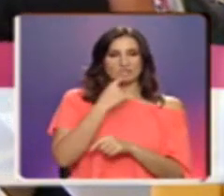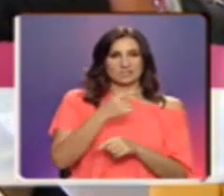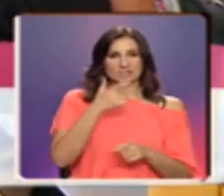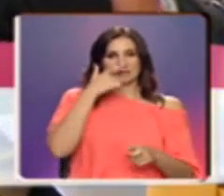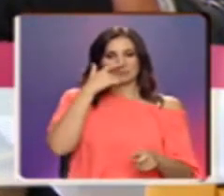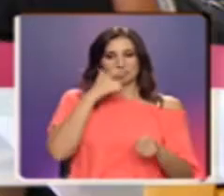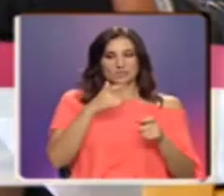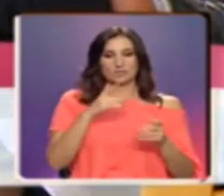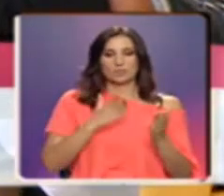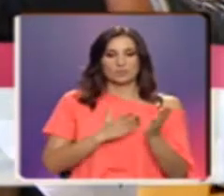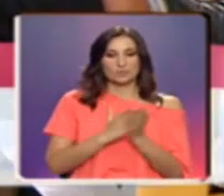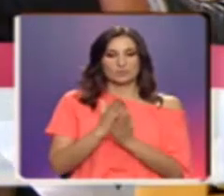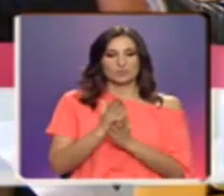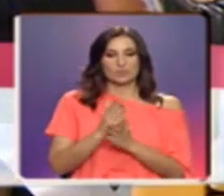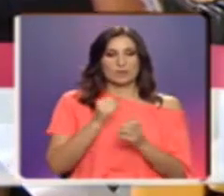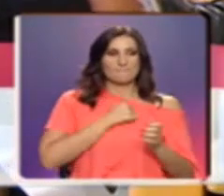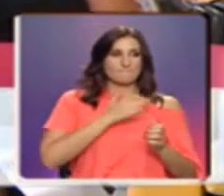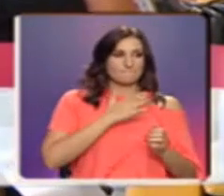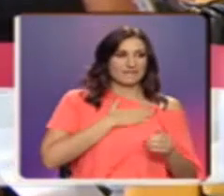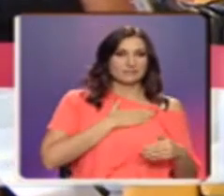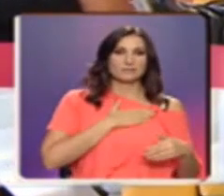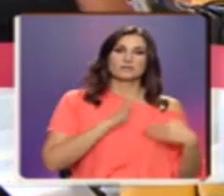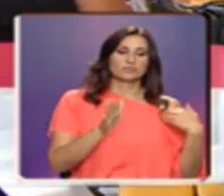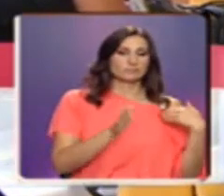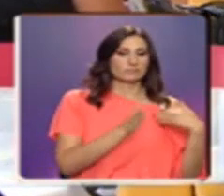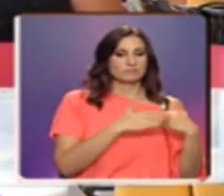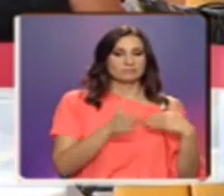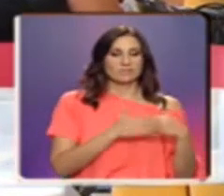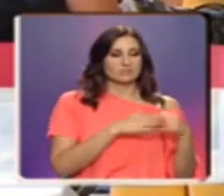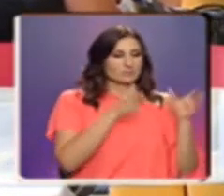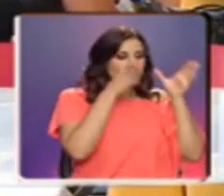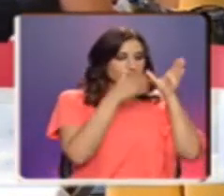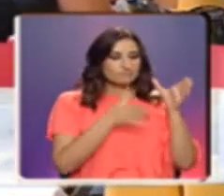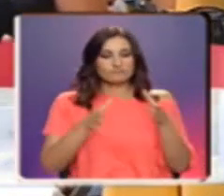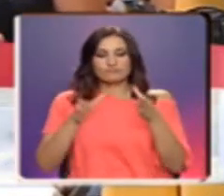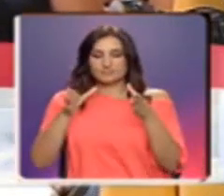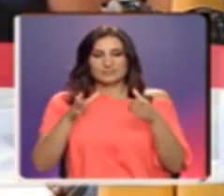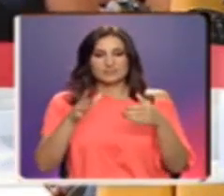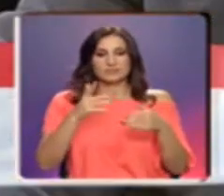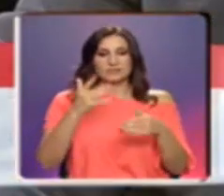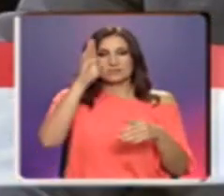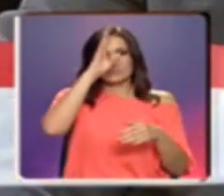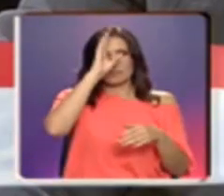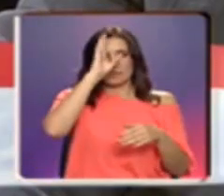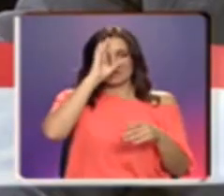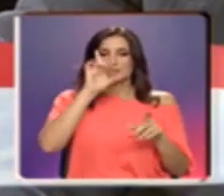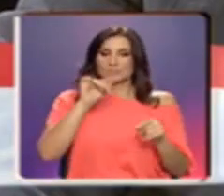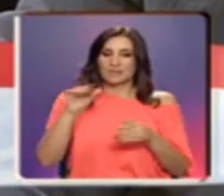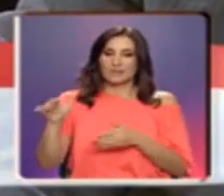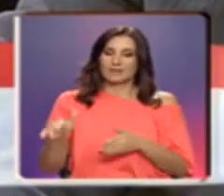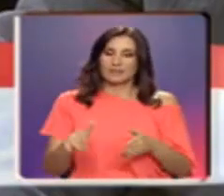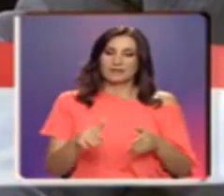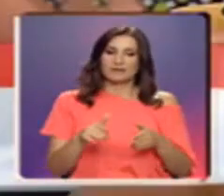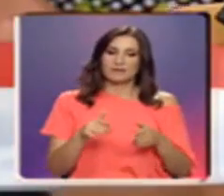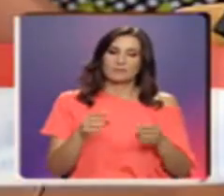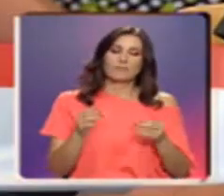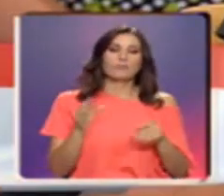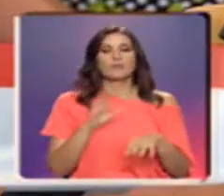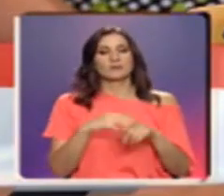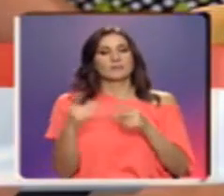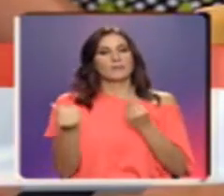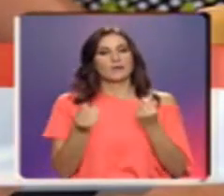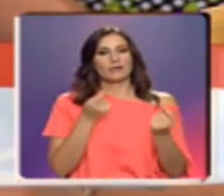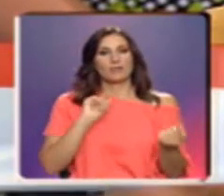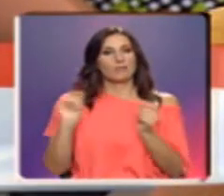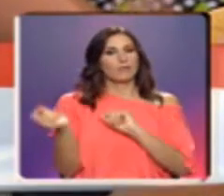Sportingistas é que não continuaria com as minhas empresas, que por isso simplesmente me ia dedicar ao Sporting, é isso que faço. Mas também o não seguiu gosto, de uma outra forma, não... na forma